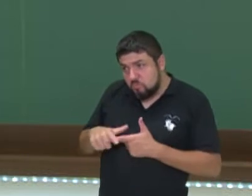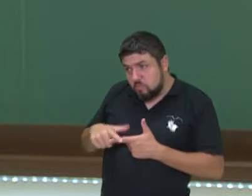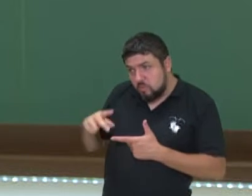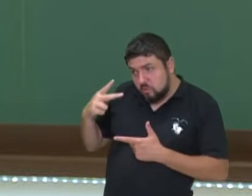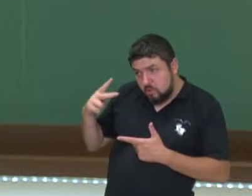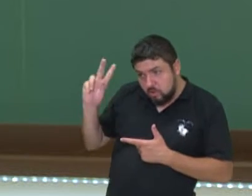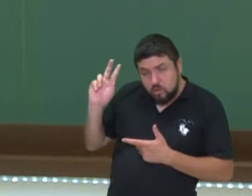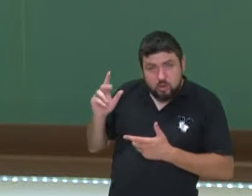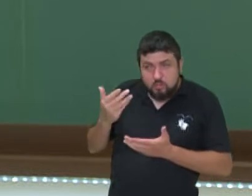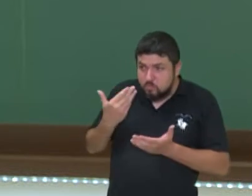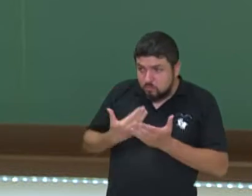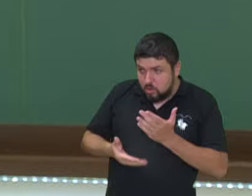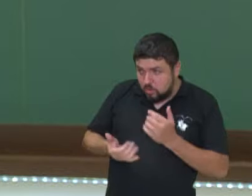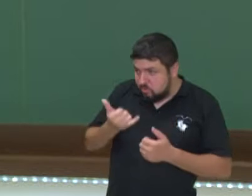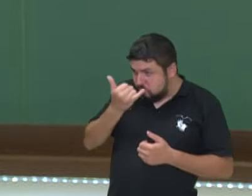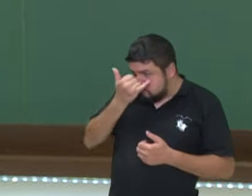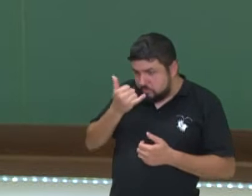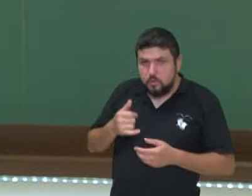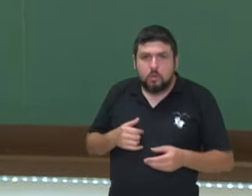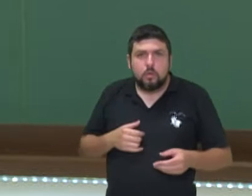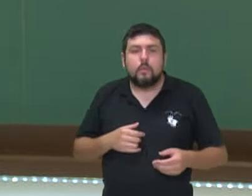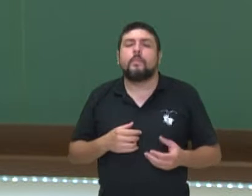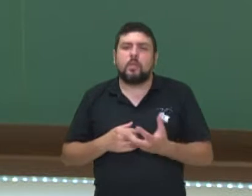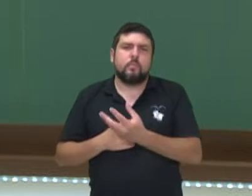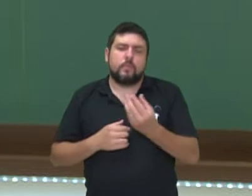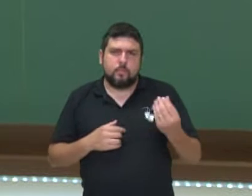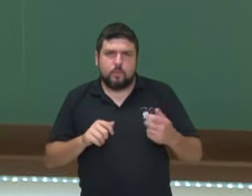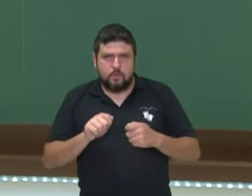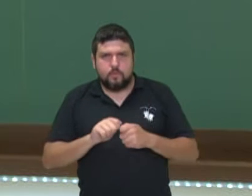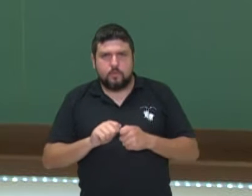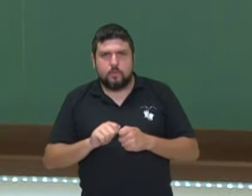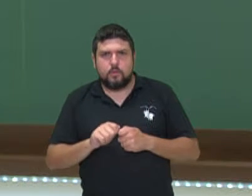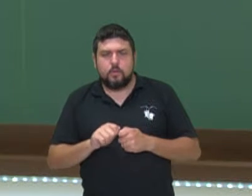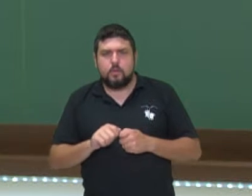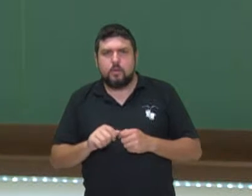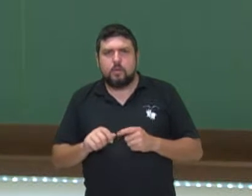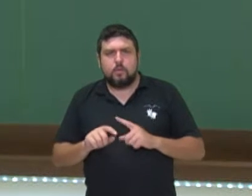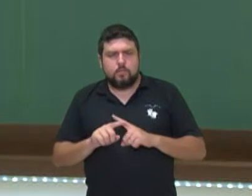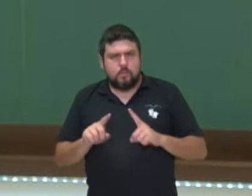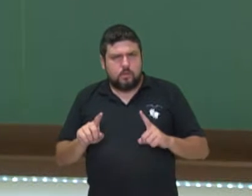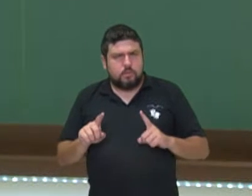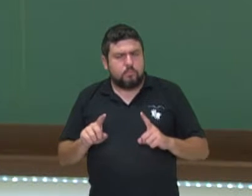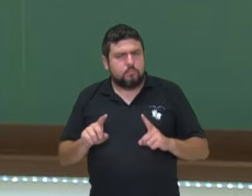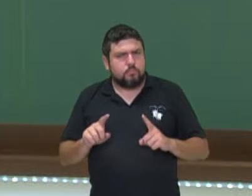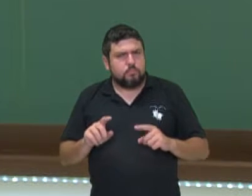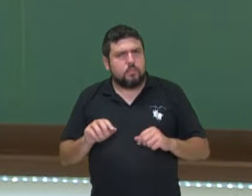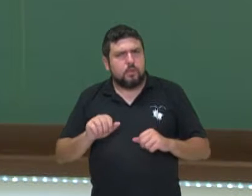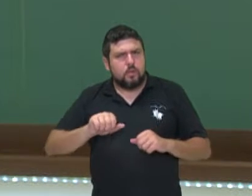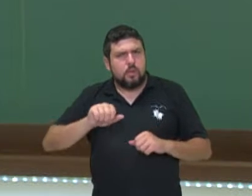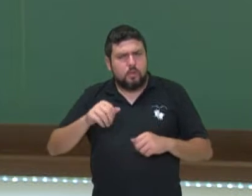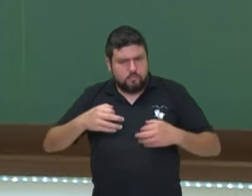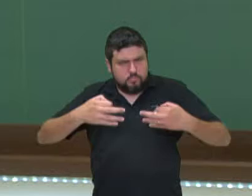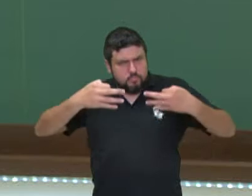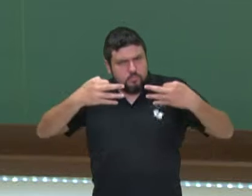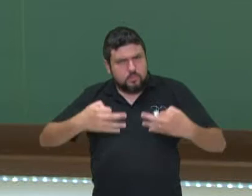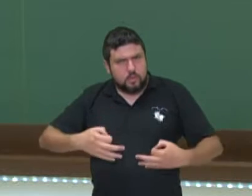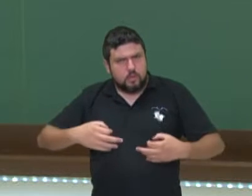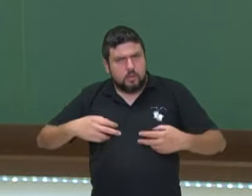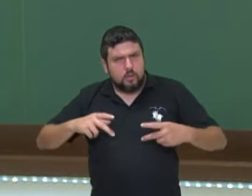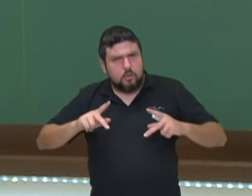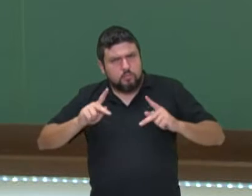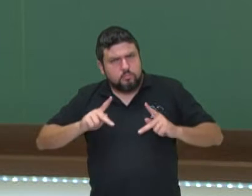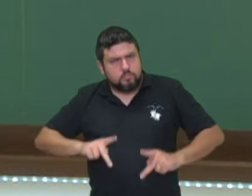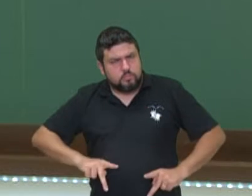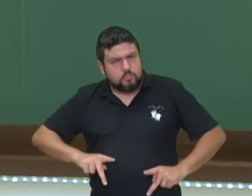Tem muita gente que seguia por essa ideia. Será que isso é a postura mais correta, a postura mais